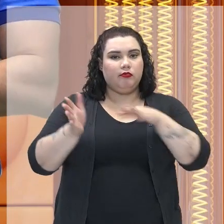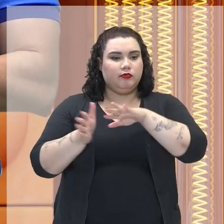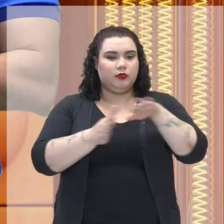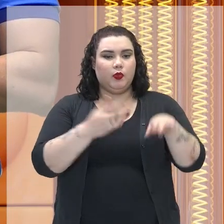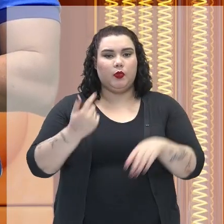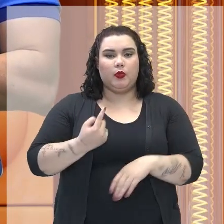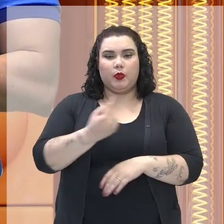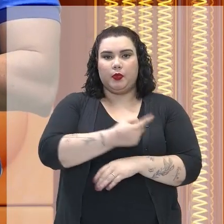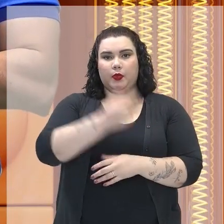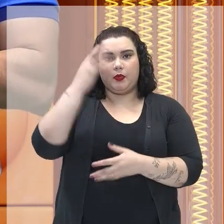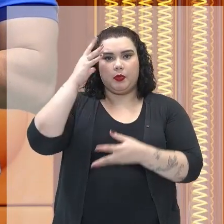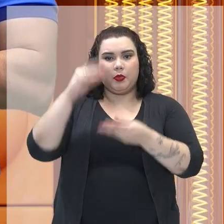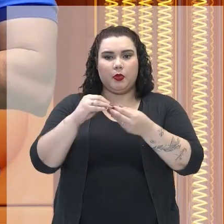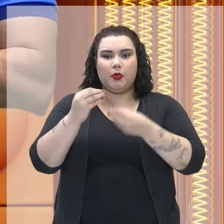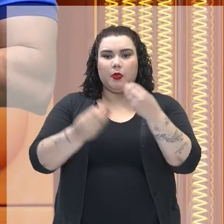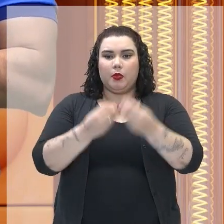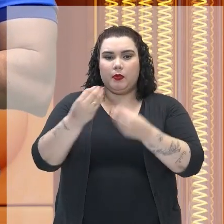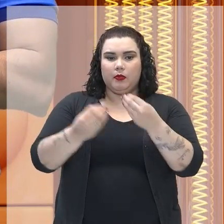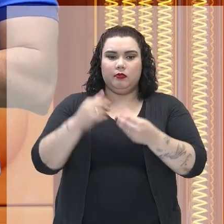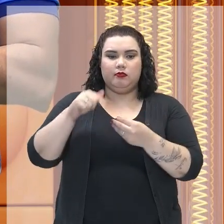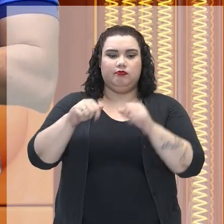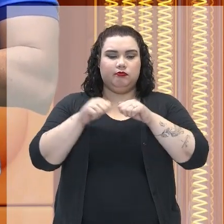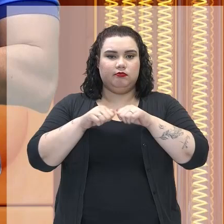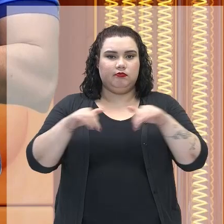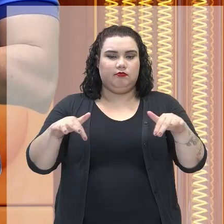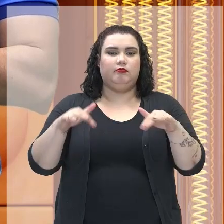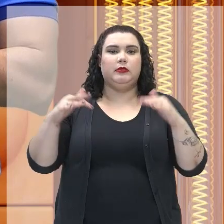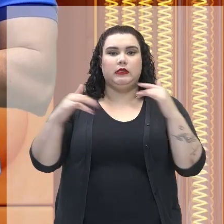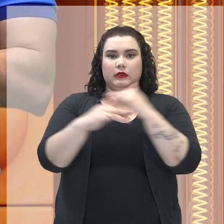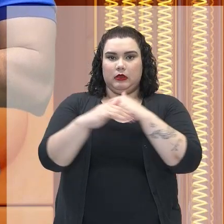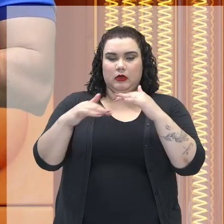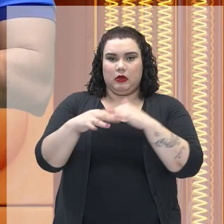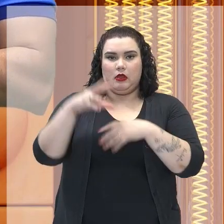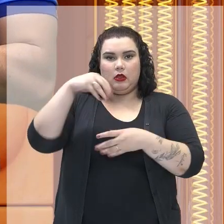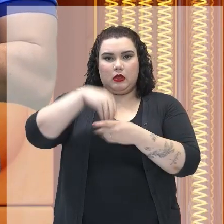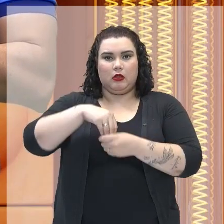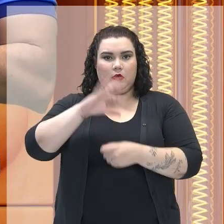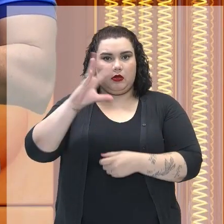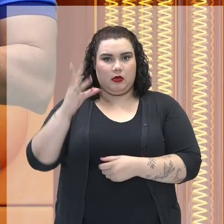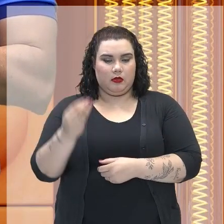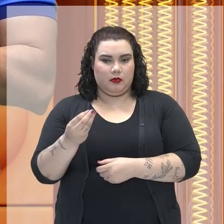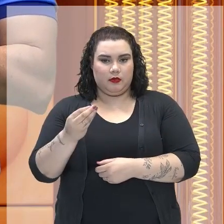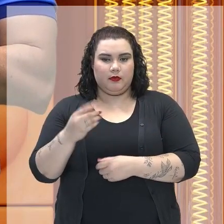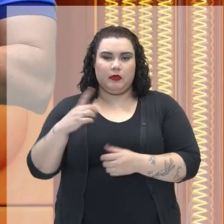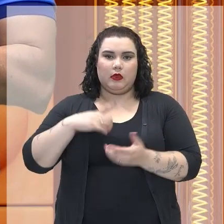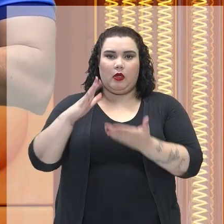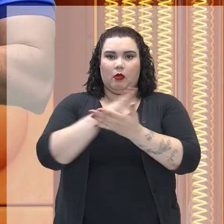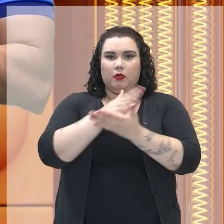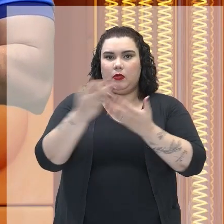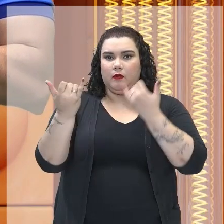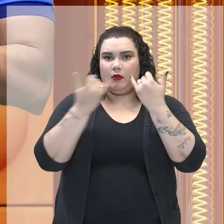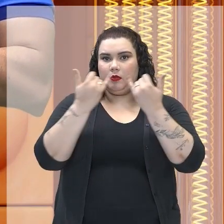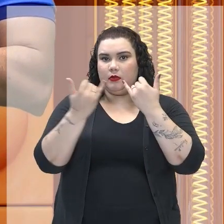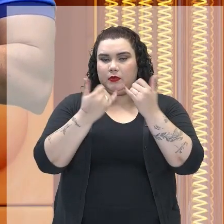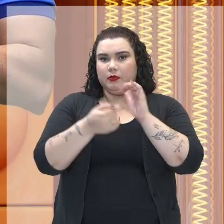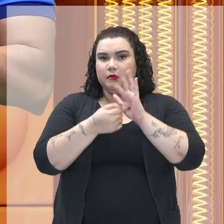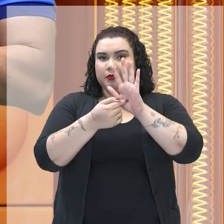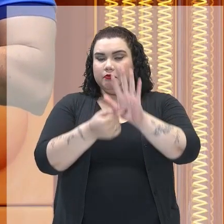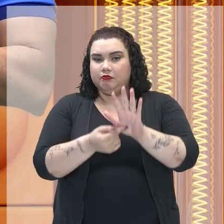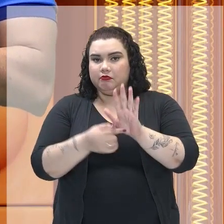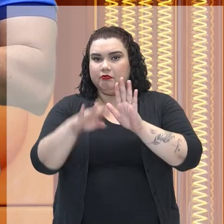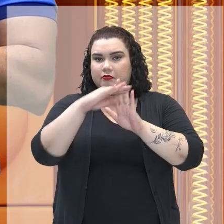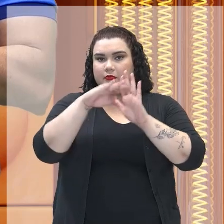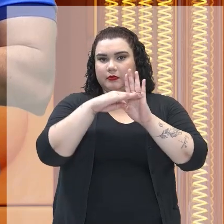desse momento como foi a urbanização dentro do continente africano. Eu tenho aqui alguns pontos importantes para a gente entender